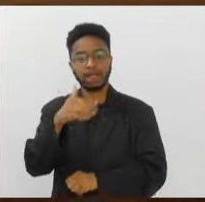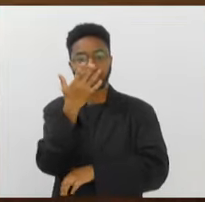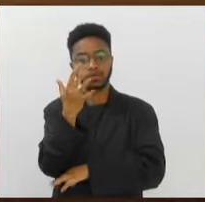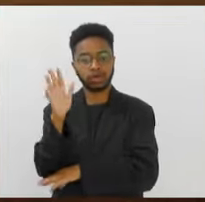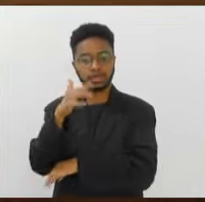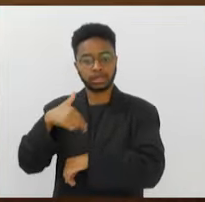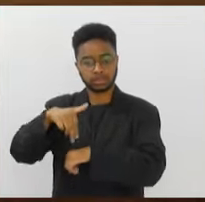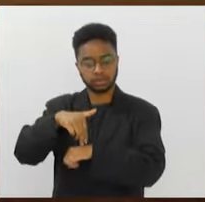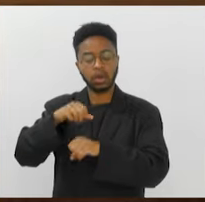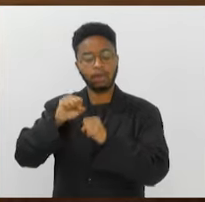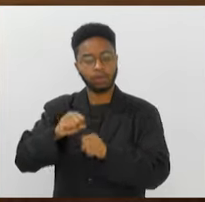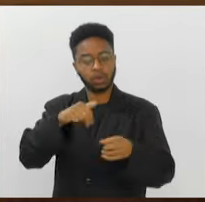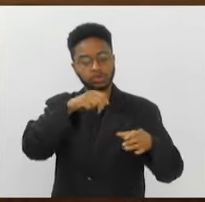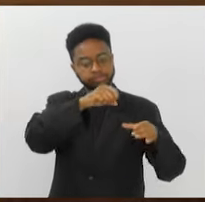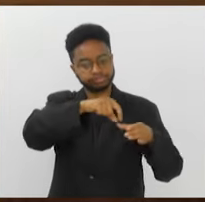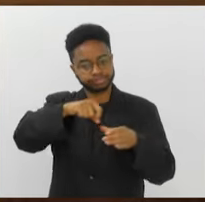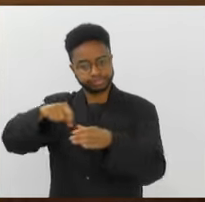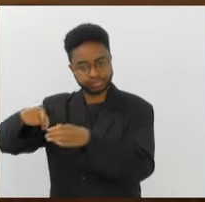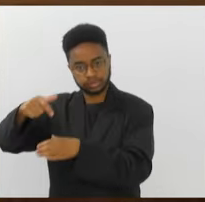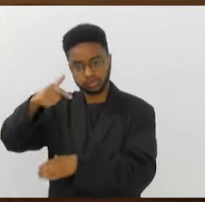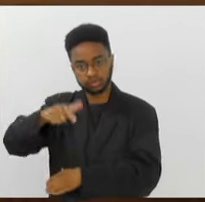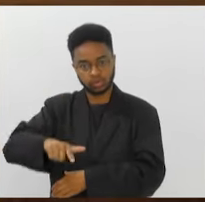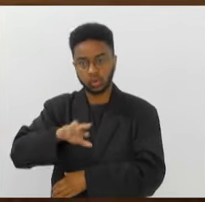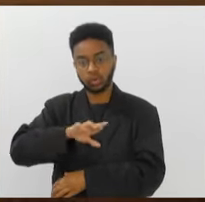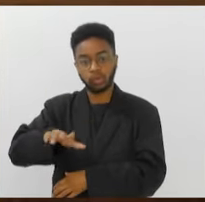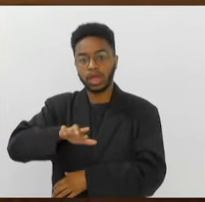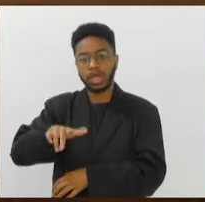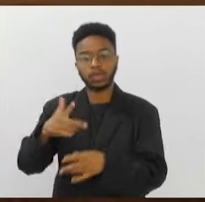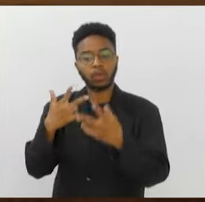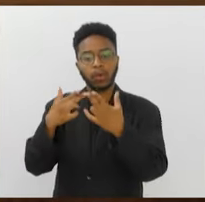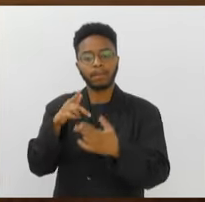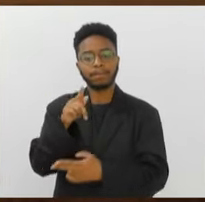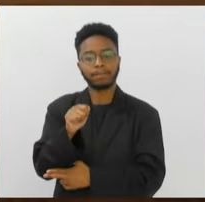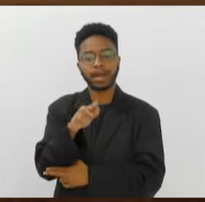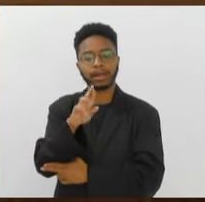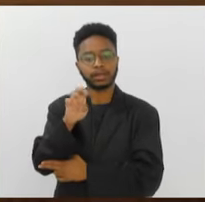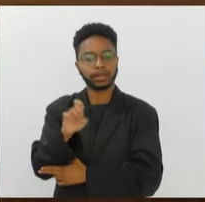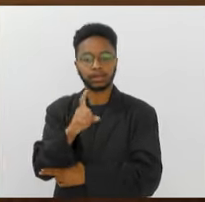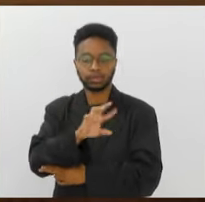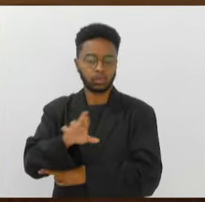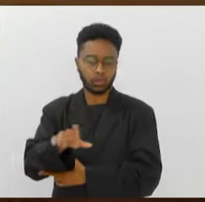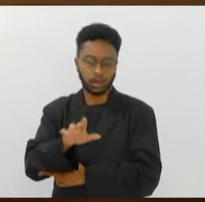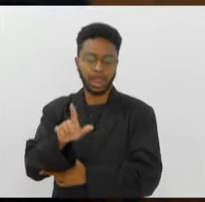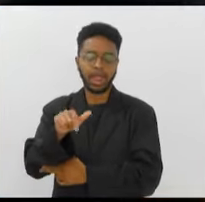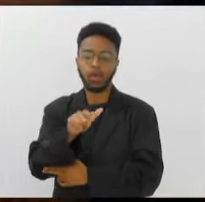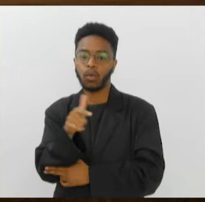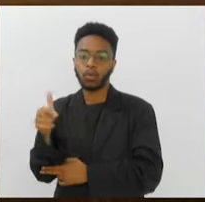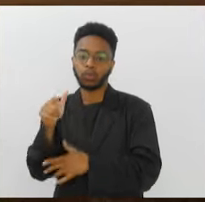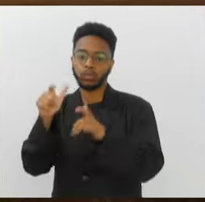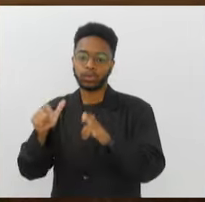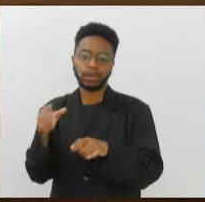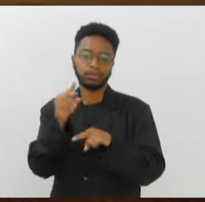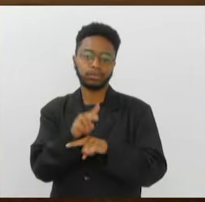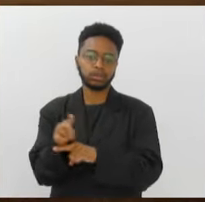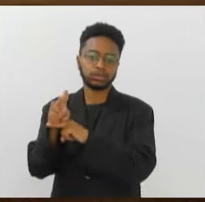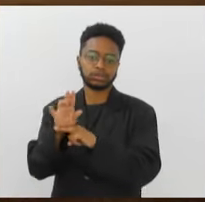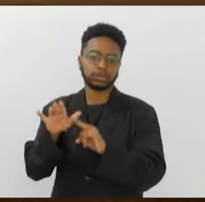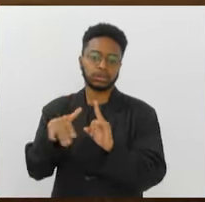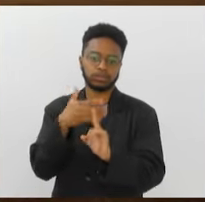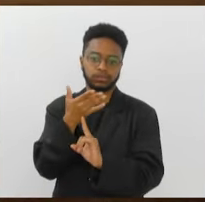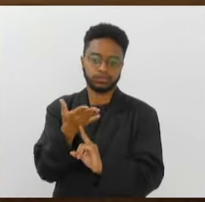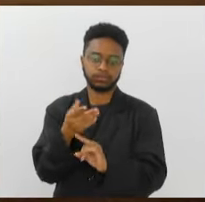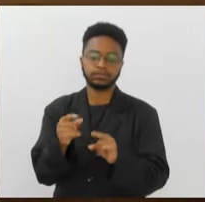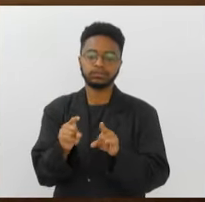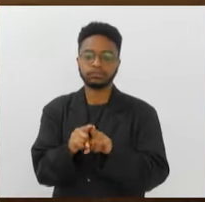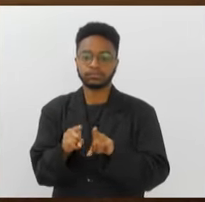haver reflorestamento. Não é como um parque, é uma outra categoria de unidade de conservação. Você pode